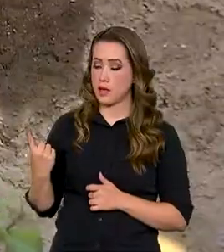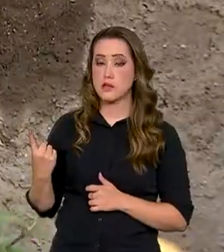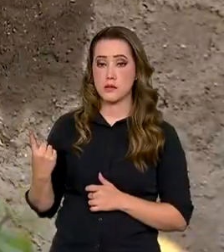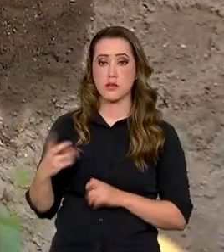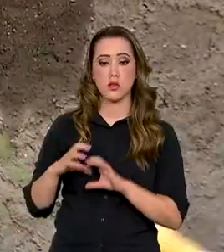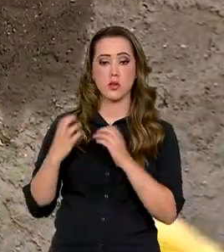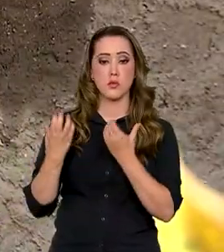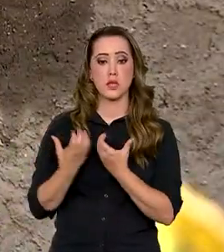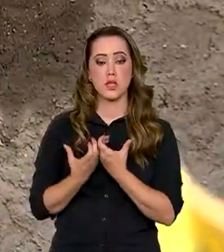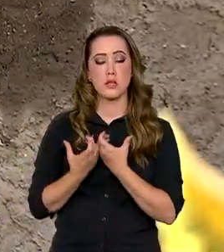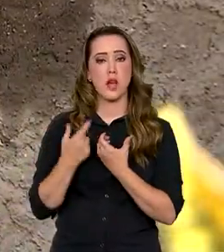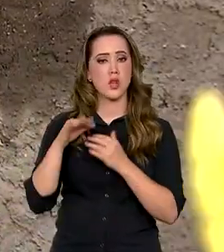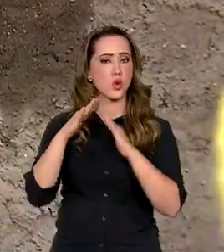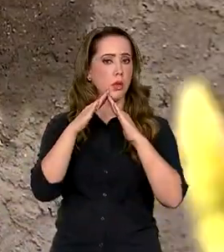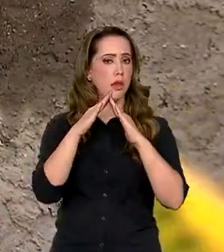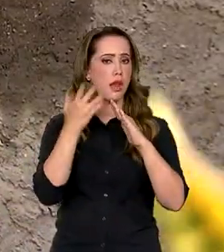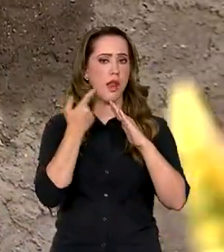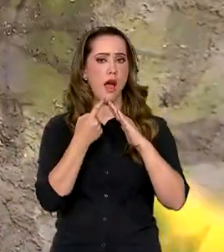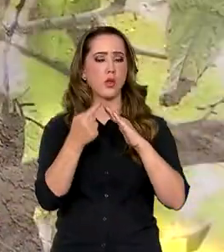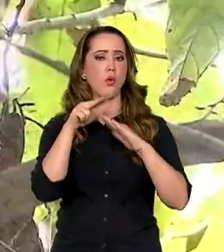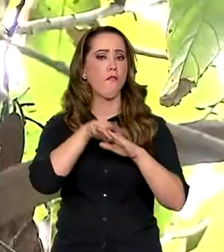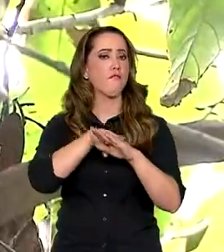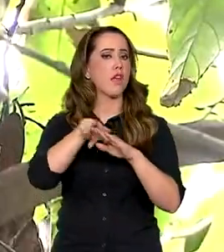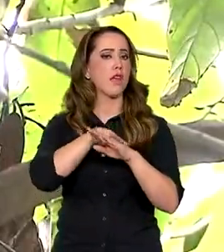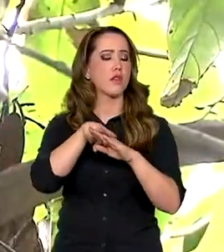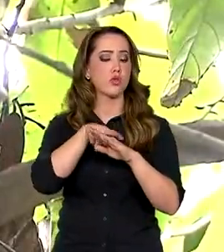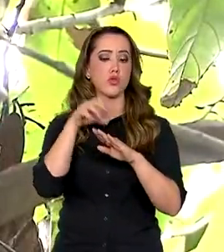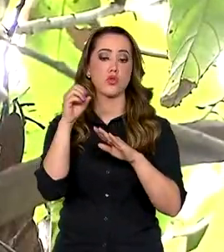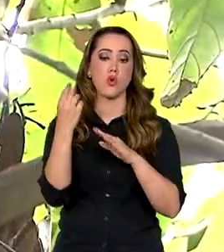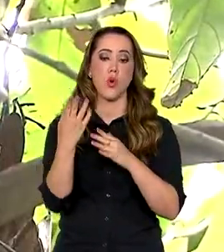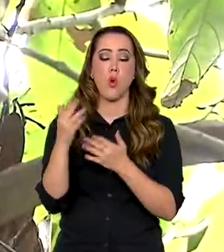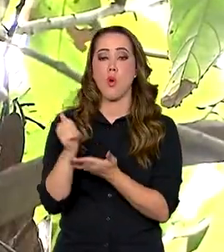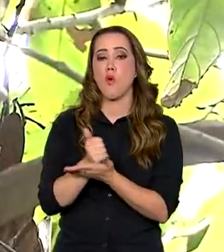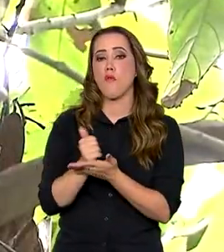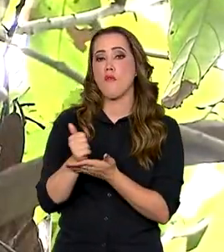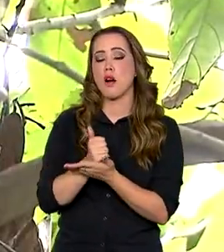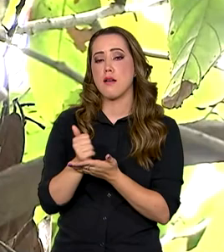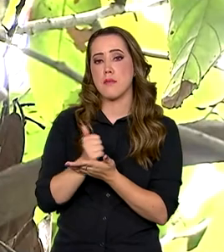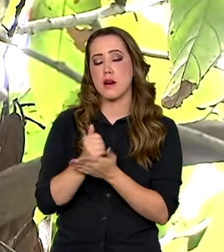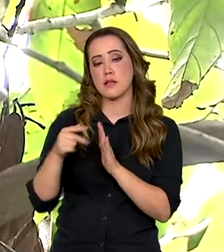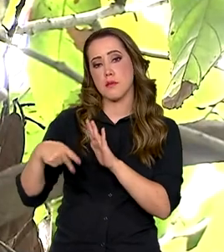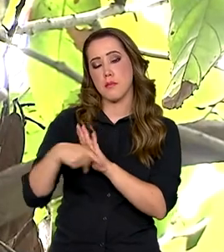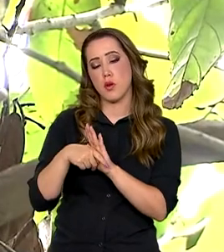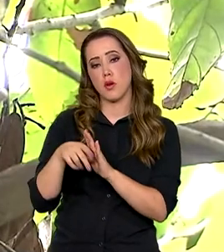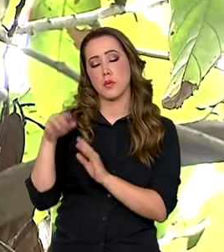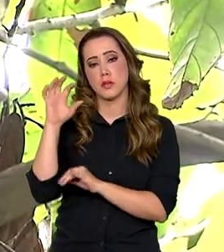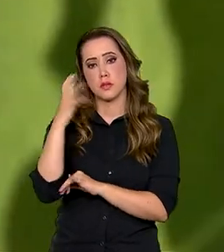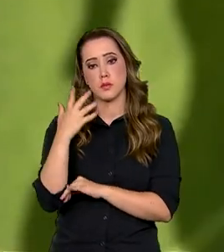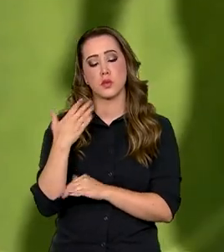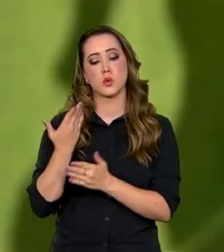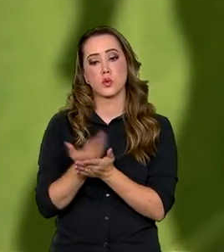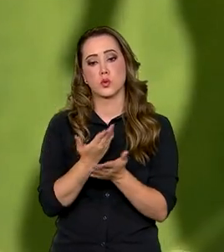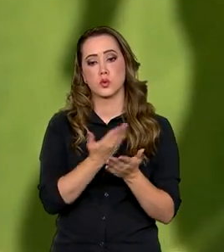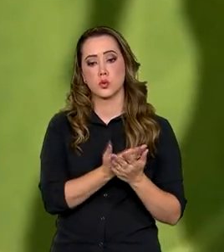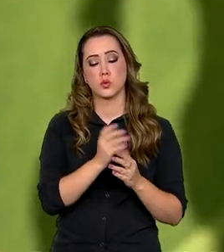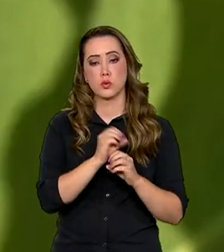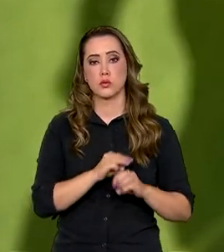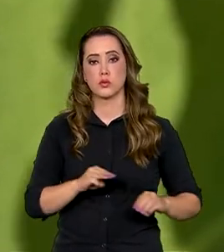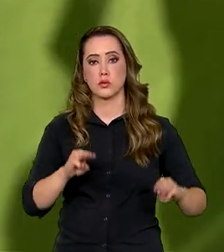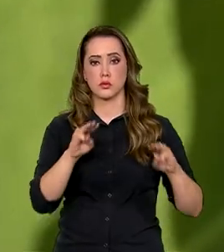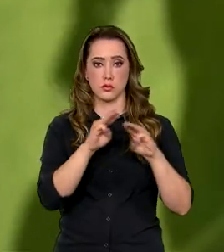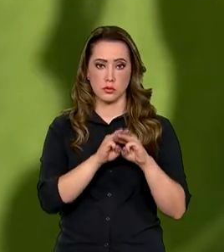verdes, jardins verticais e farmácias fitoterápicas. Um estudo das Nações Unidas para o Meio